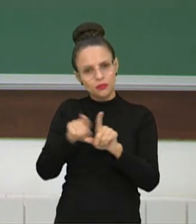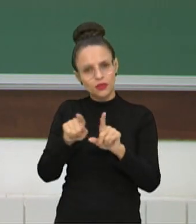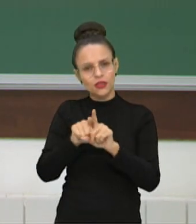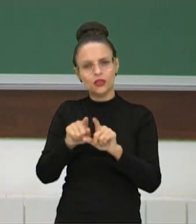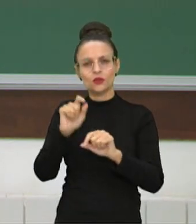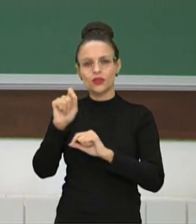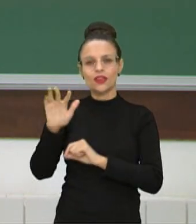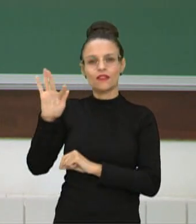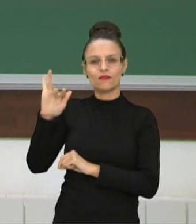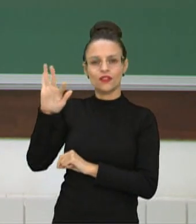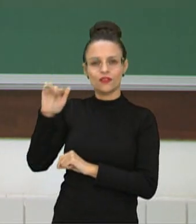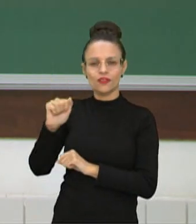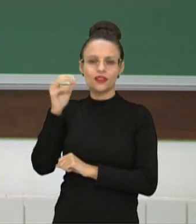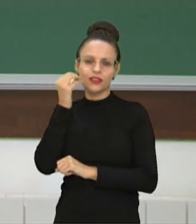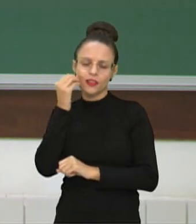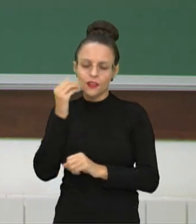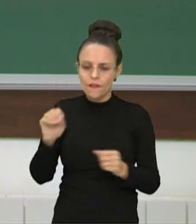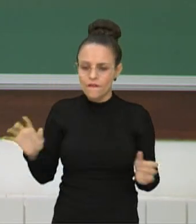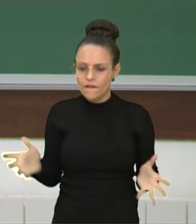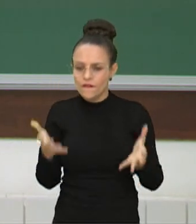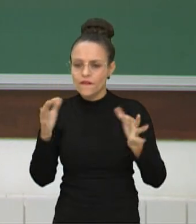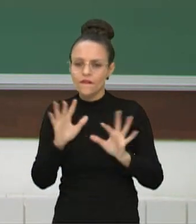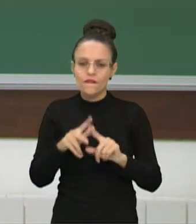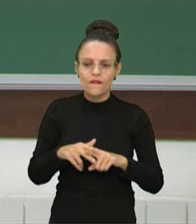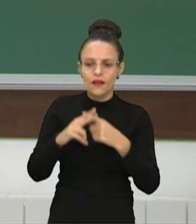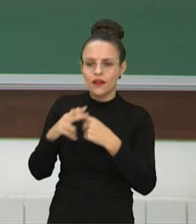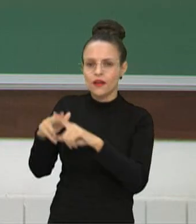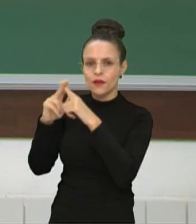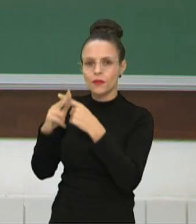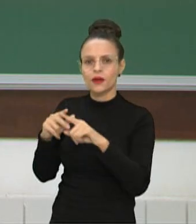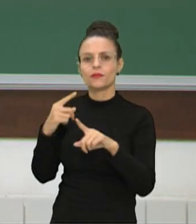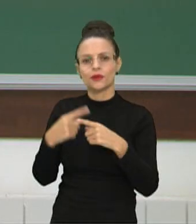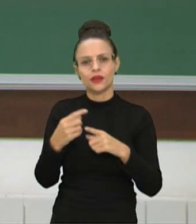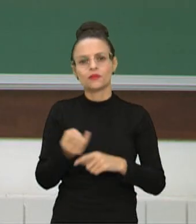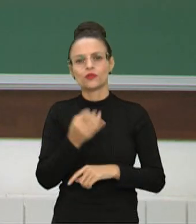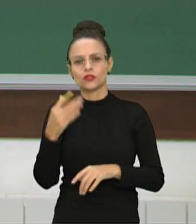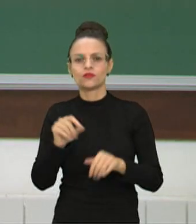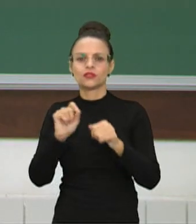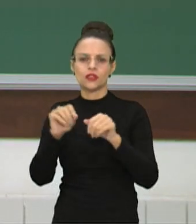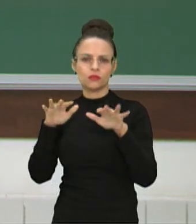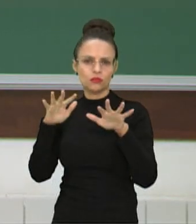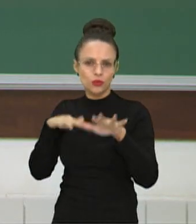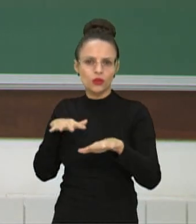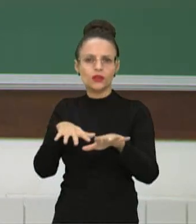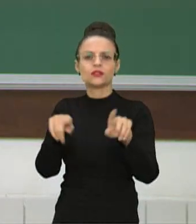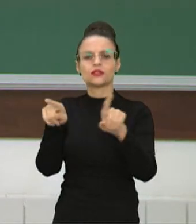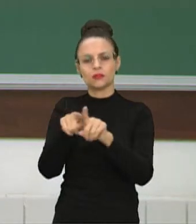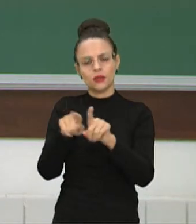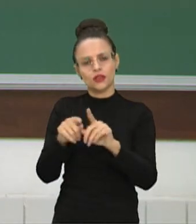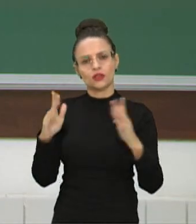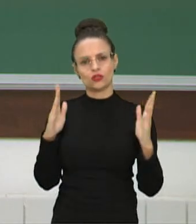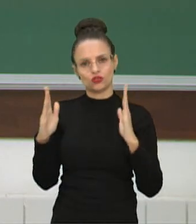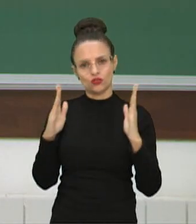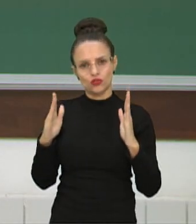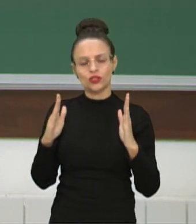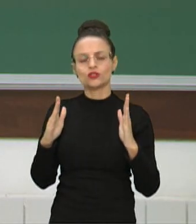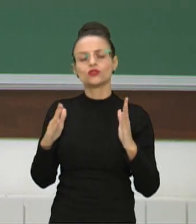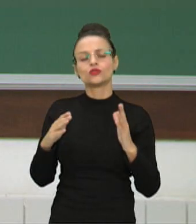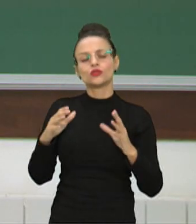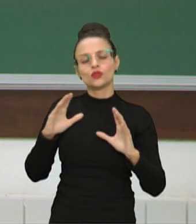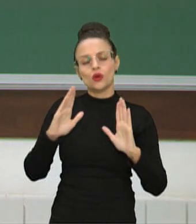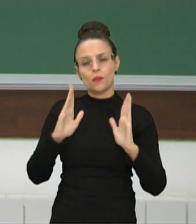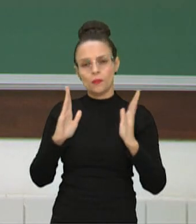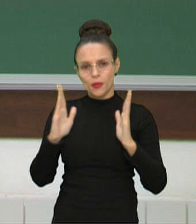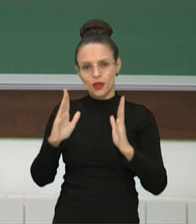a FIFA tentando organizar essas seleções, que muitos fizeram protestos até durante os